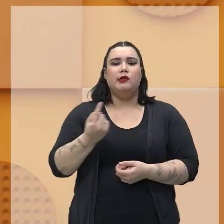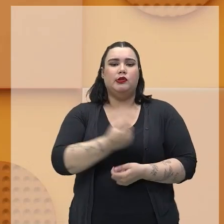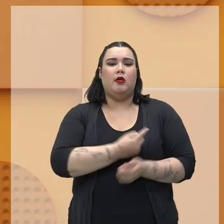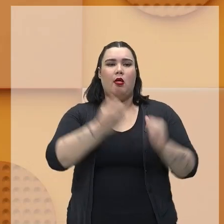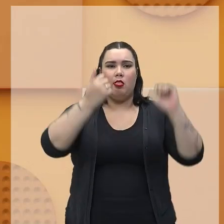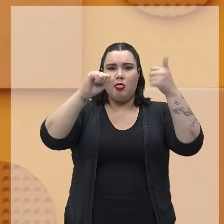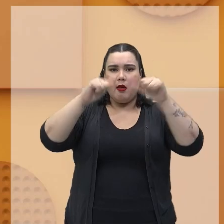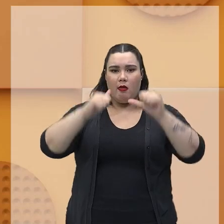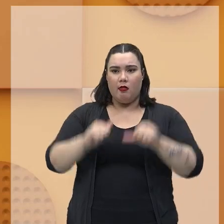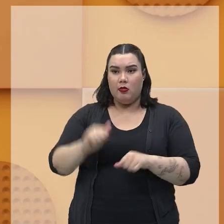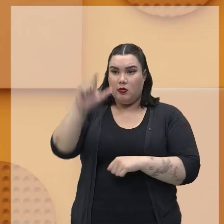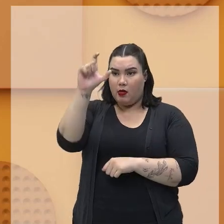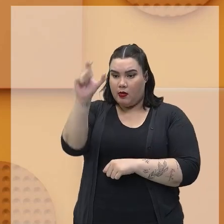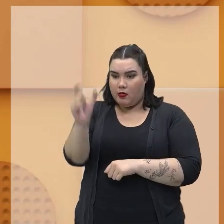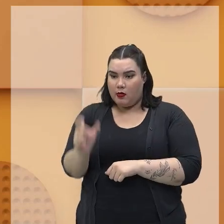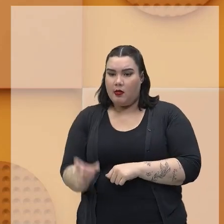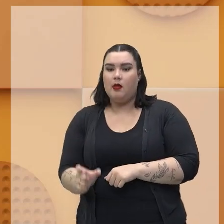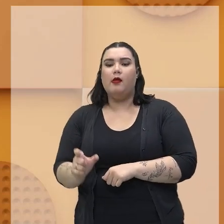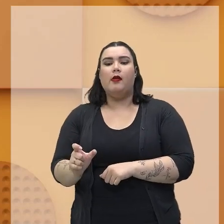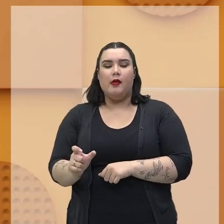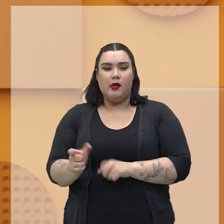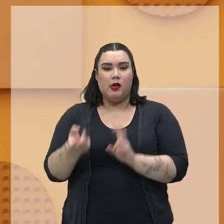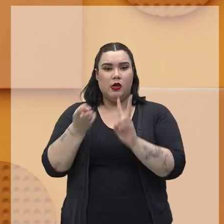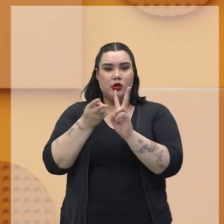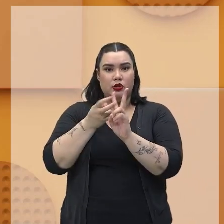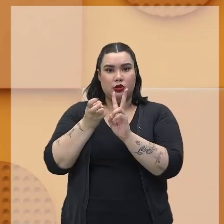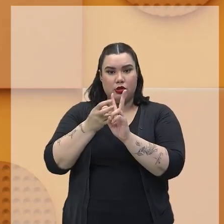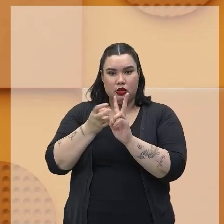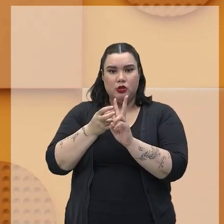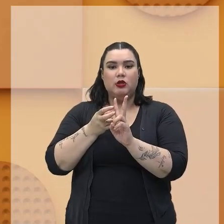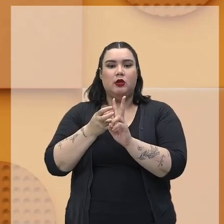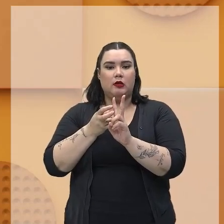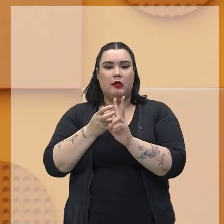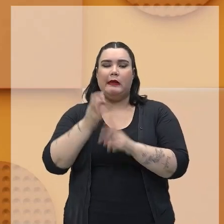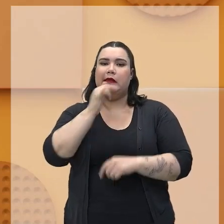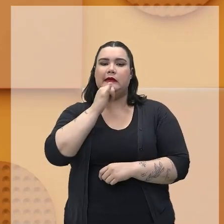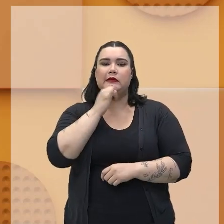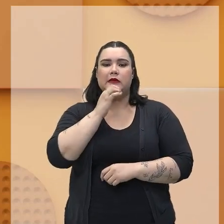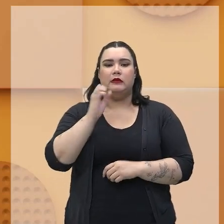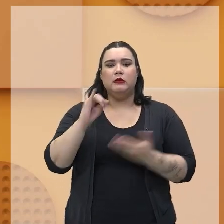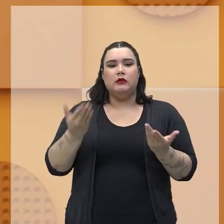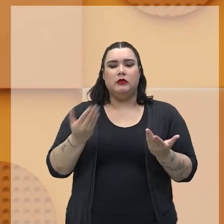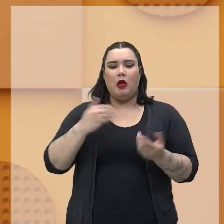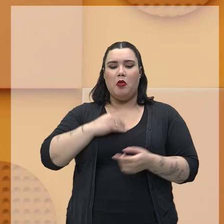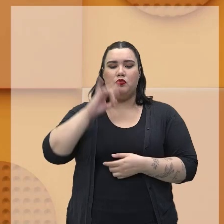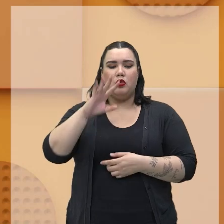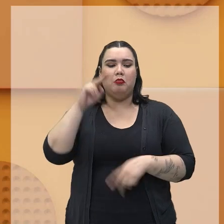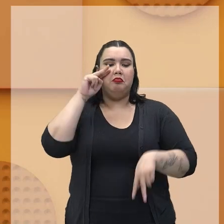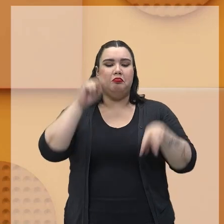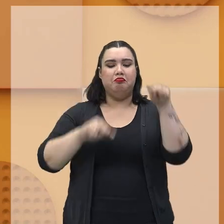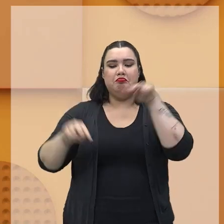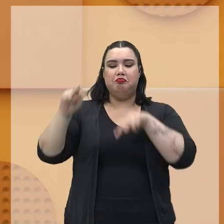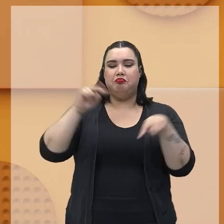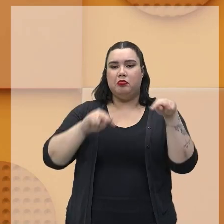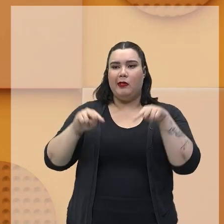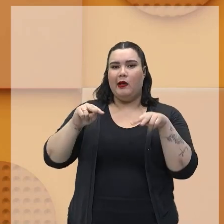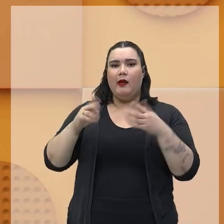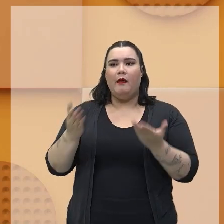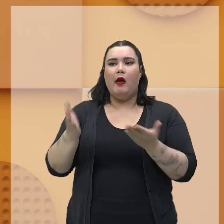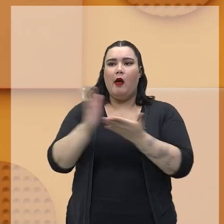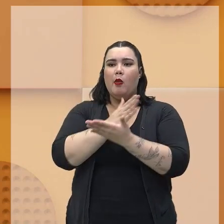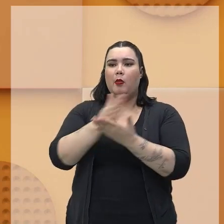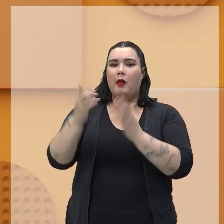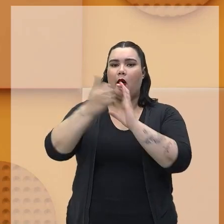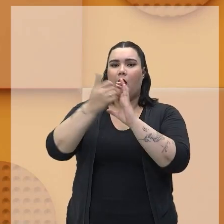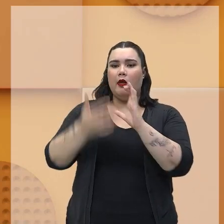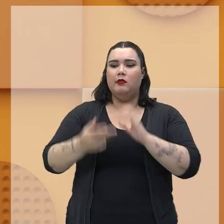analisar a figura do indígena de cima para baixo, você acaba negligenciando algumas